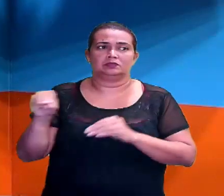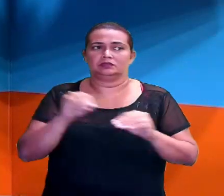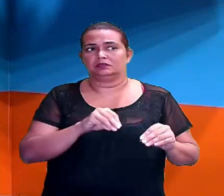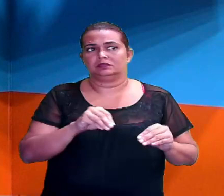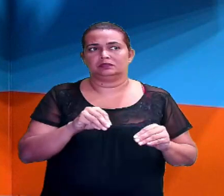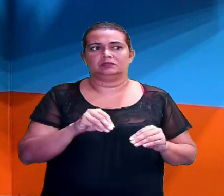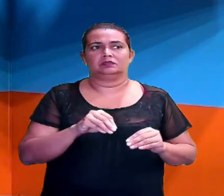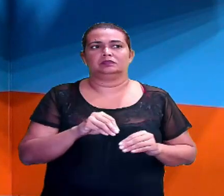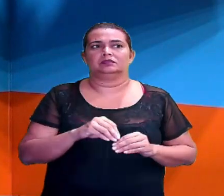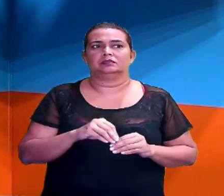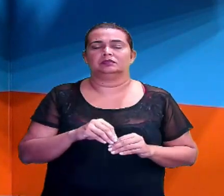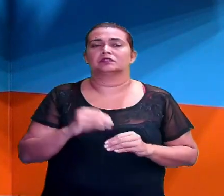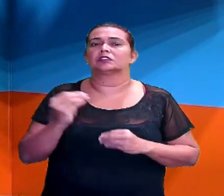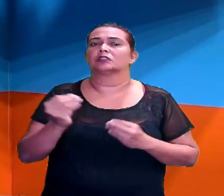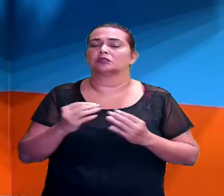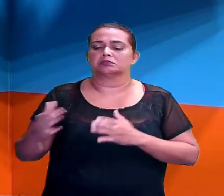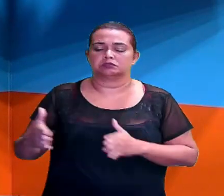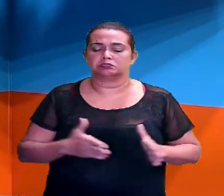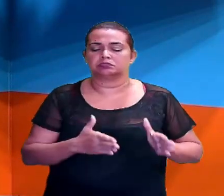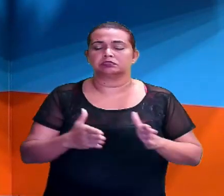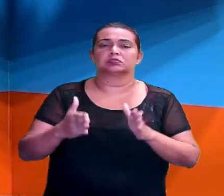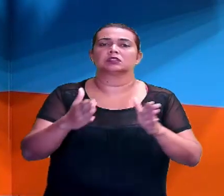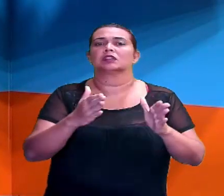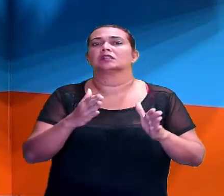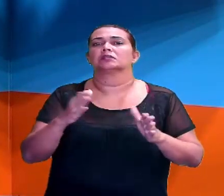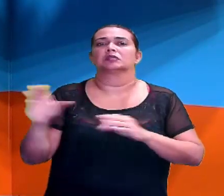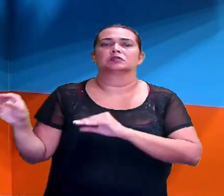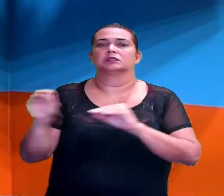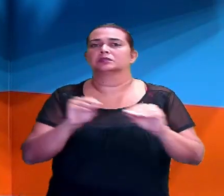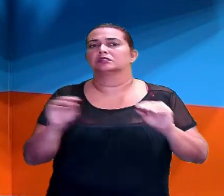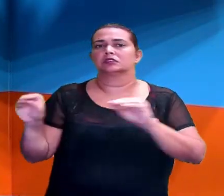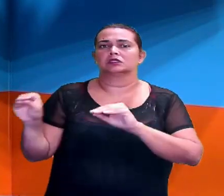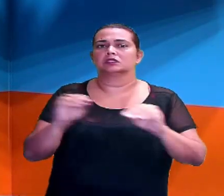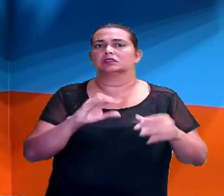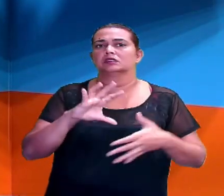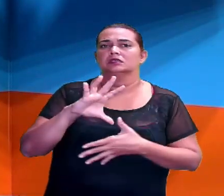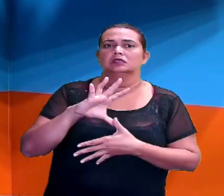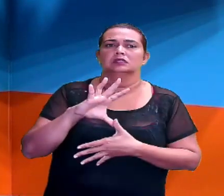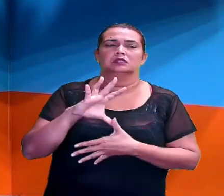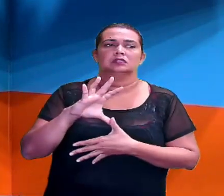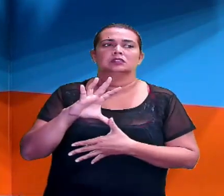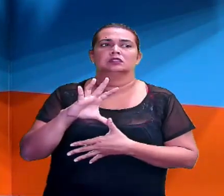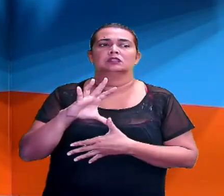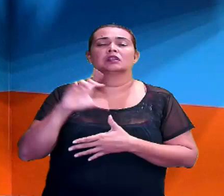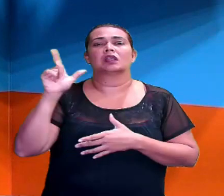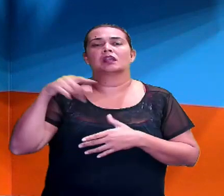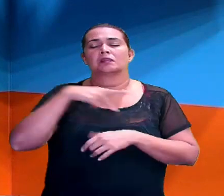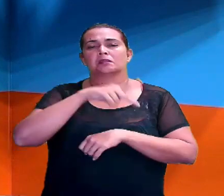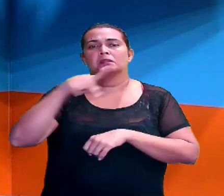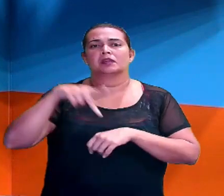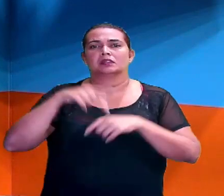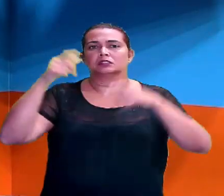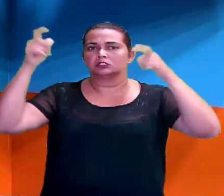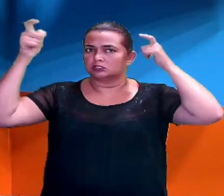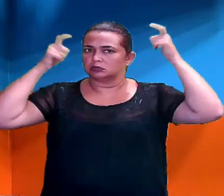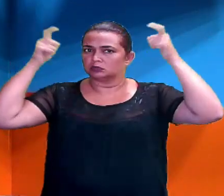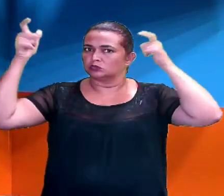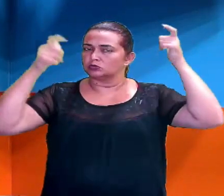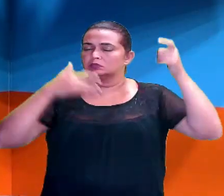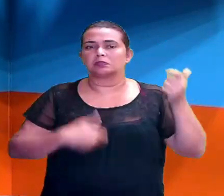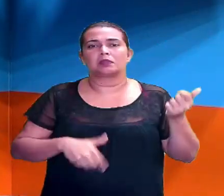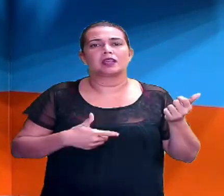mais conhecidas, né, rotas de imigração da América Latina é o México, né? O México ele tem